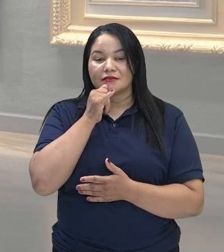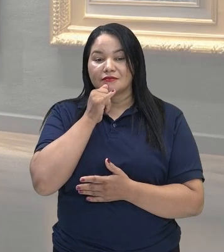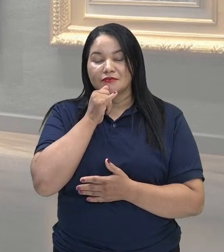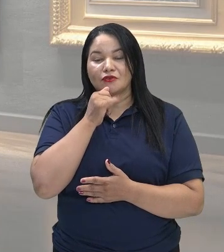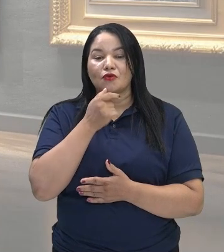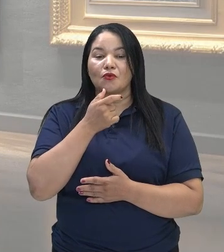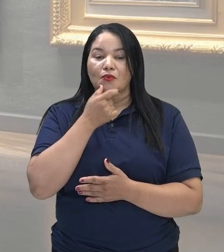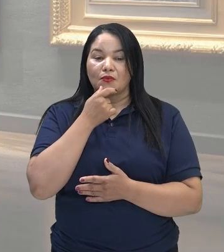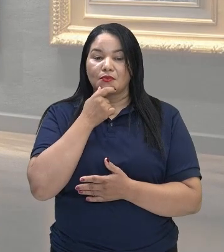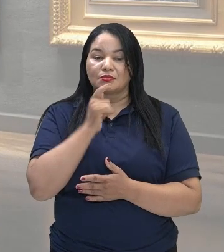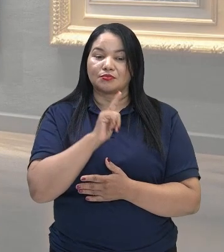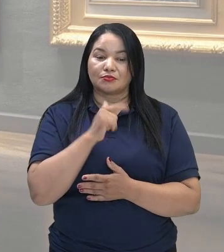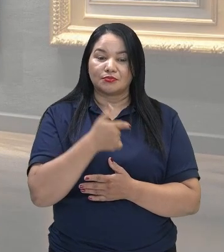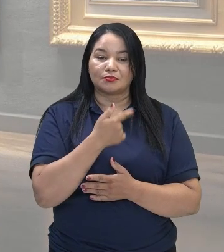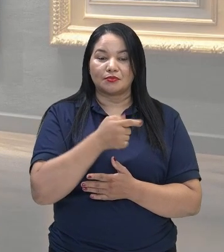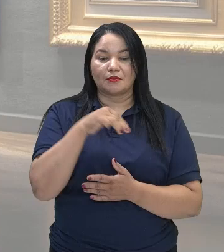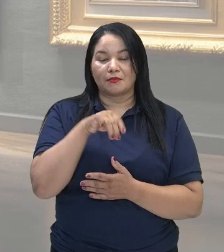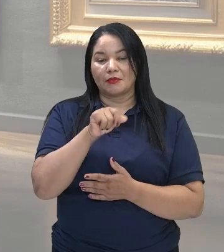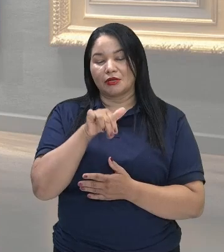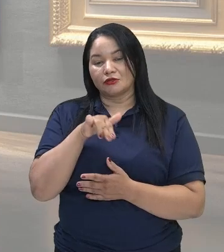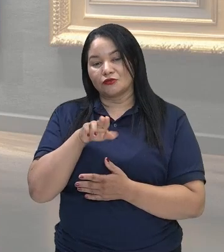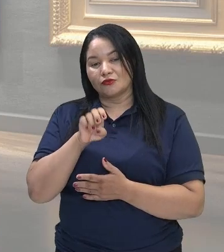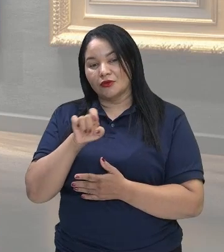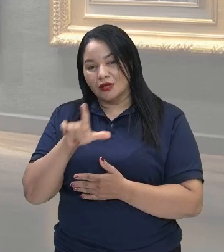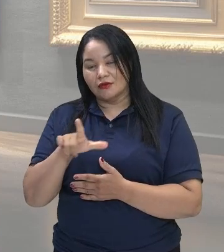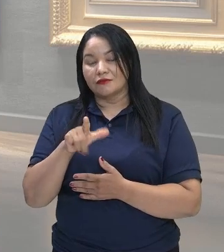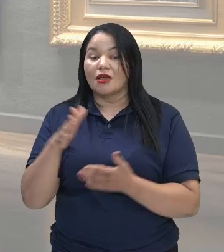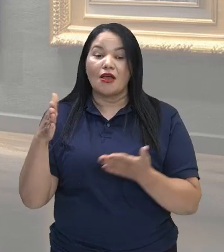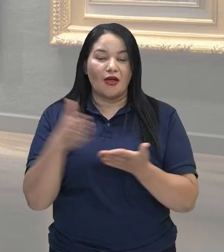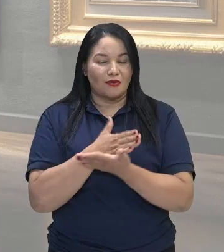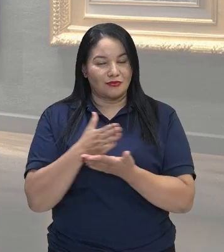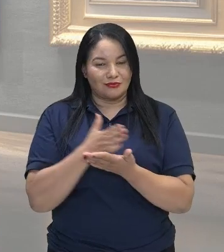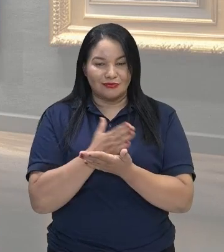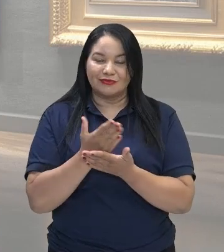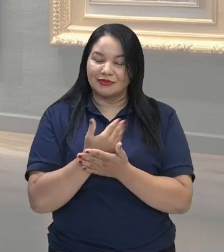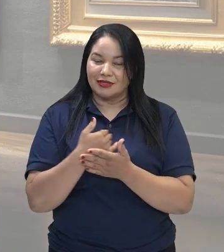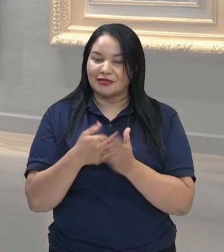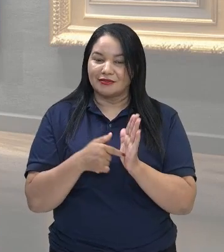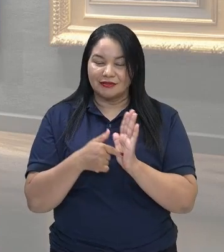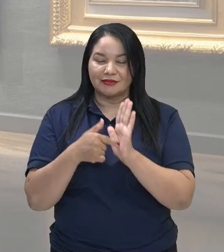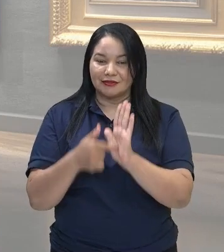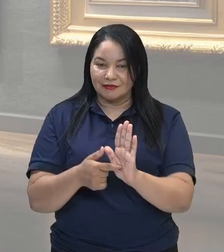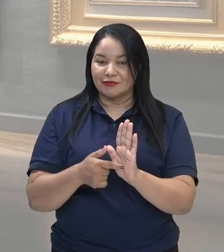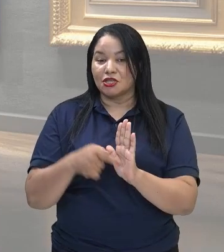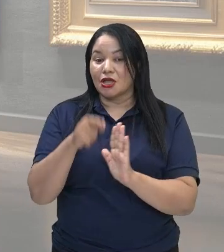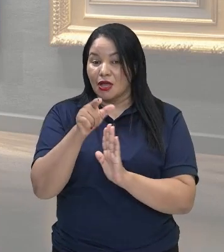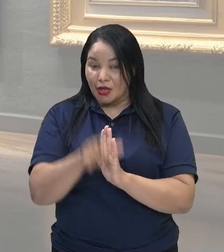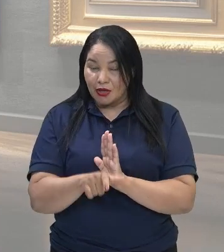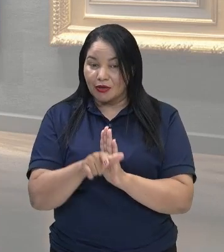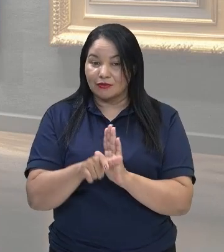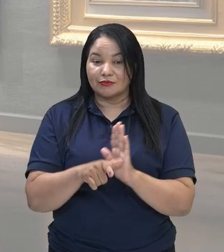Manuel Castells. Estes aqui são apenas alguns exemplos, porque são sociólogos da